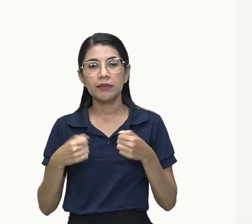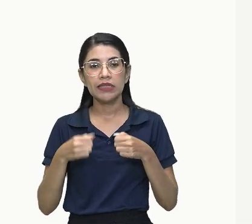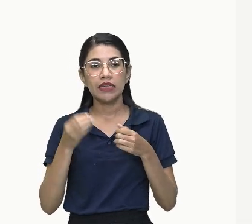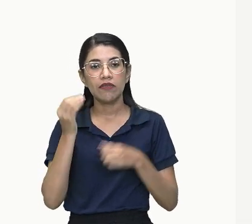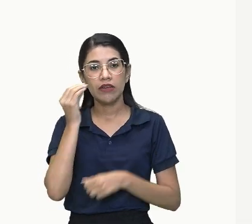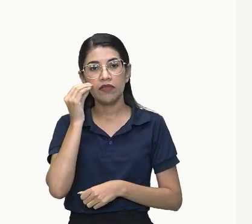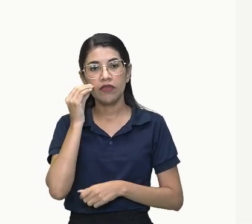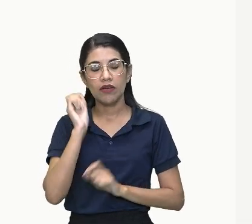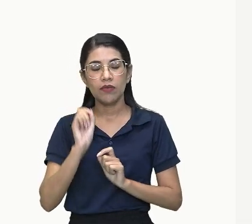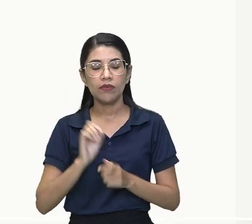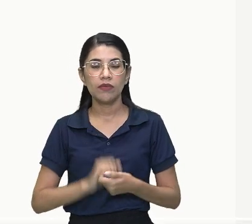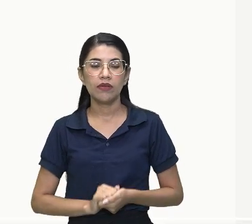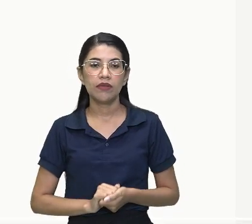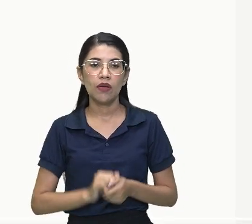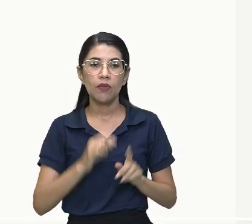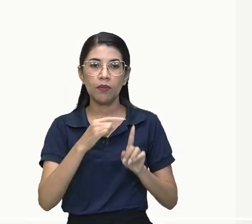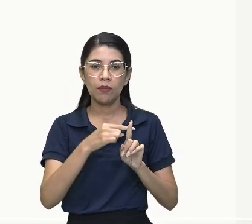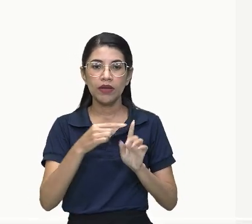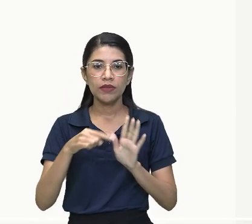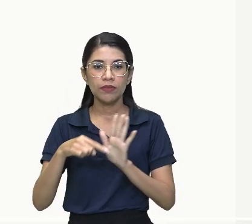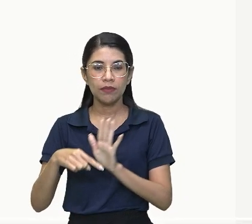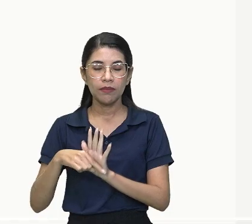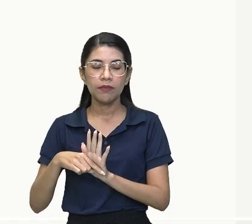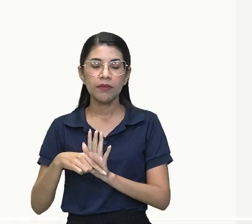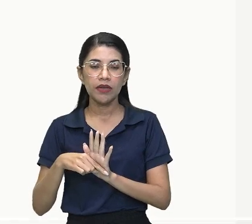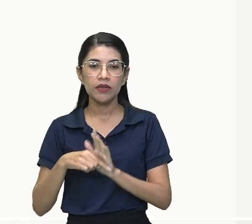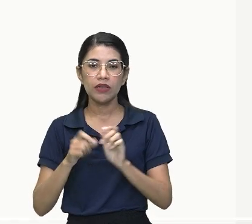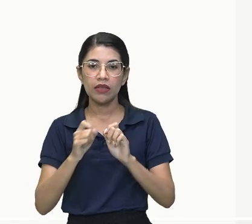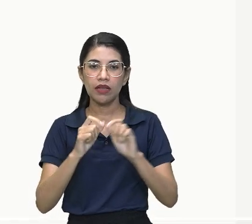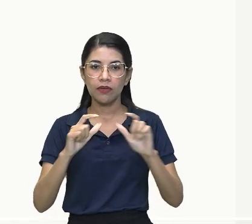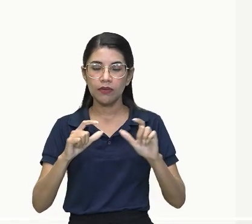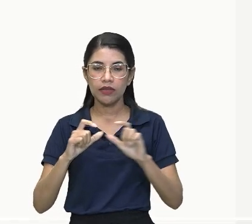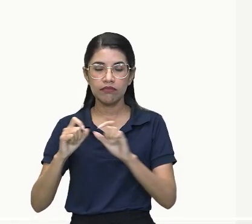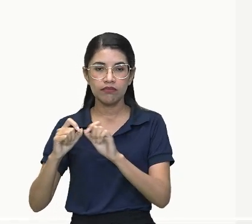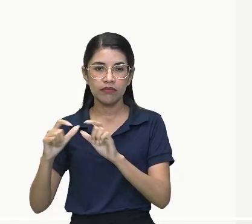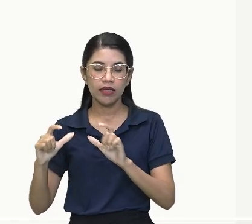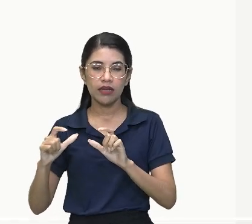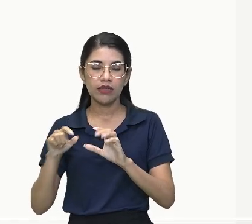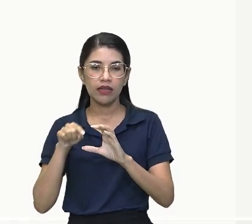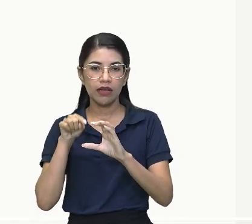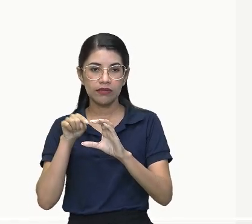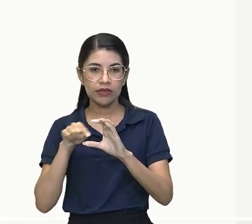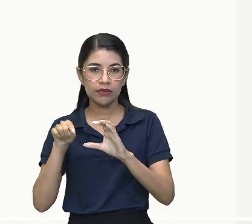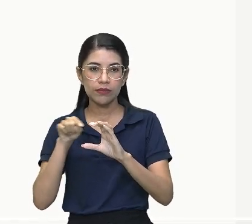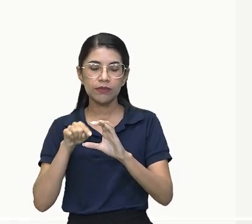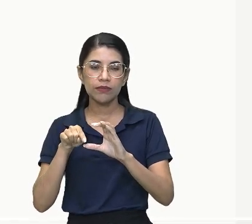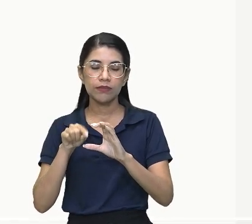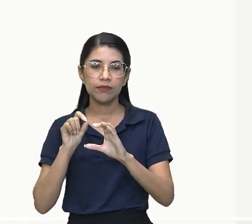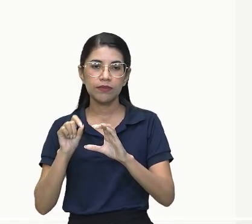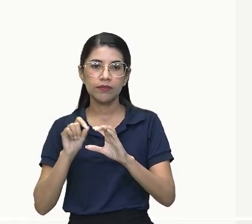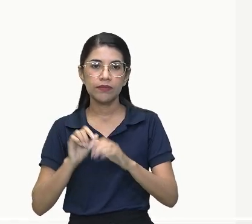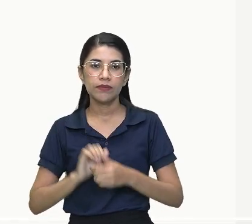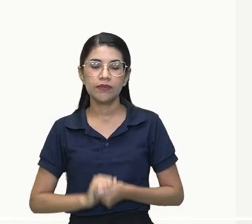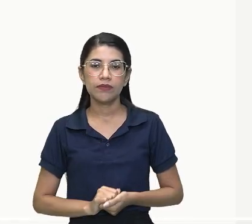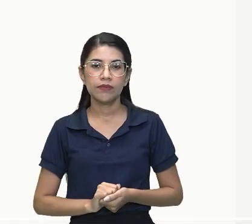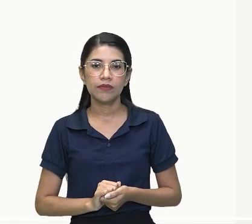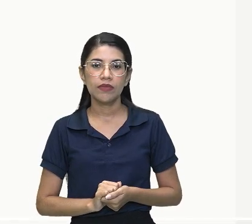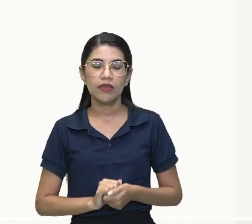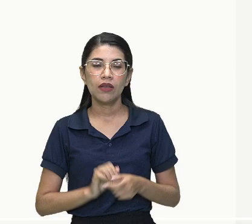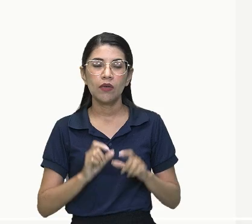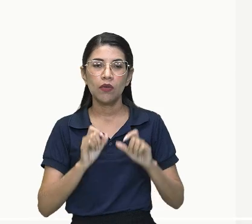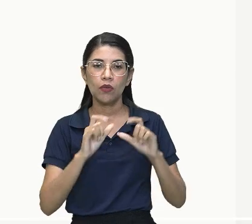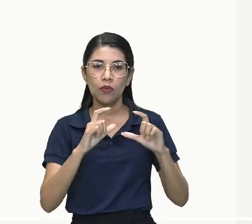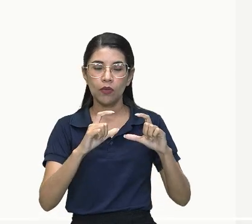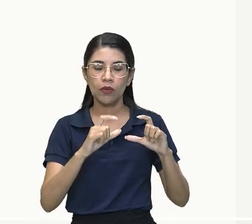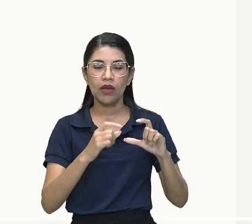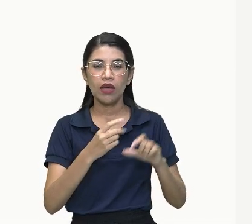os sinais das coordenadas aí do centro, né? O primeiro é